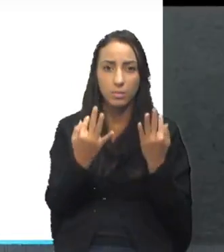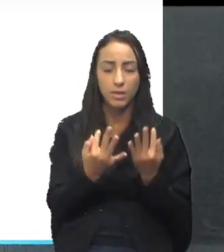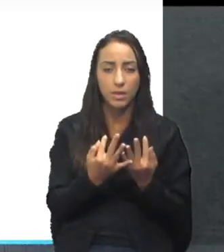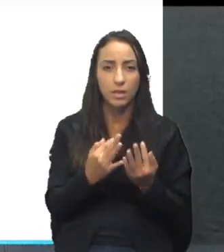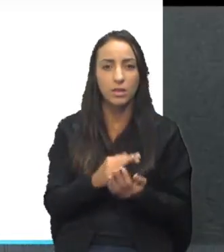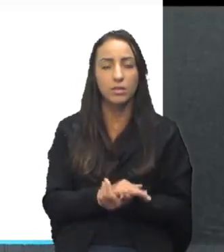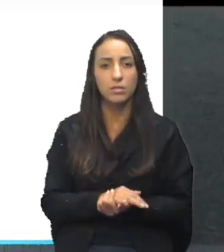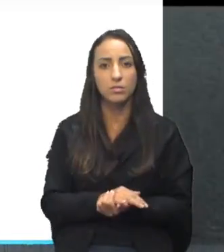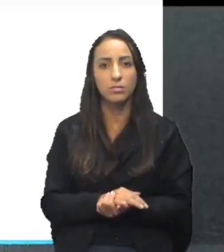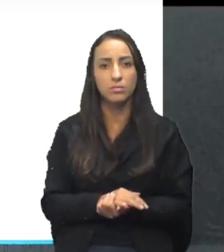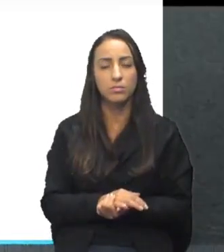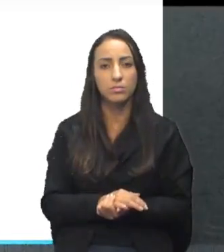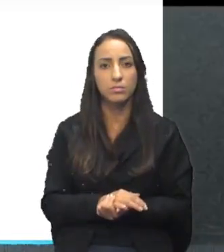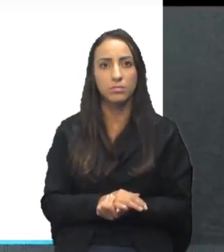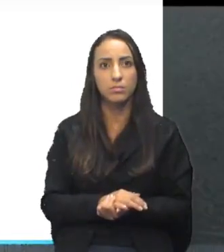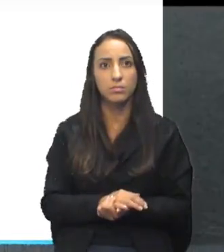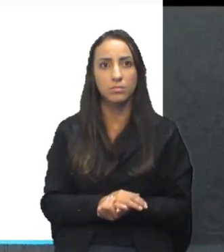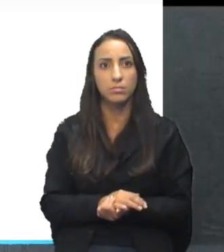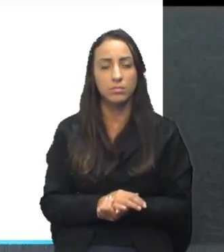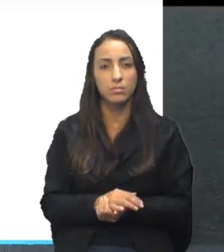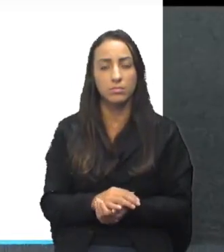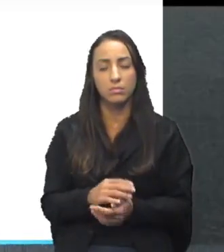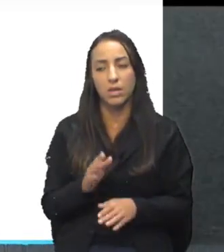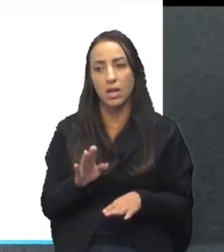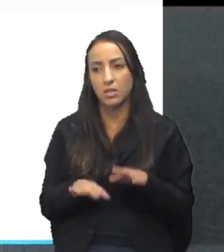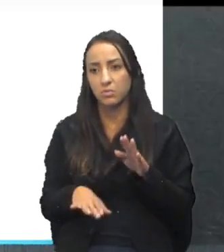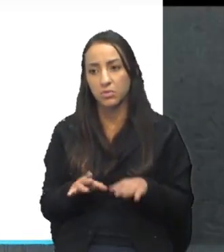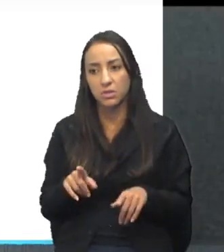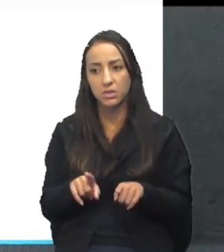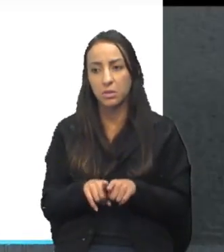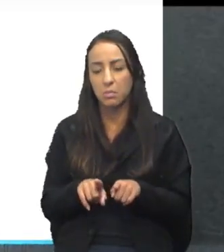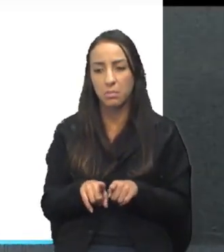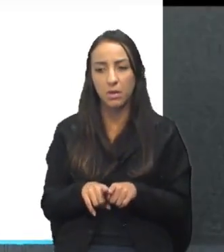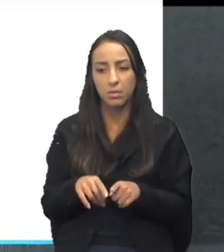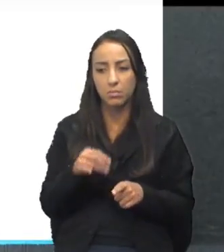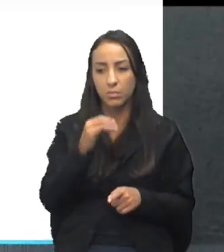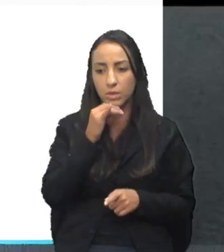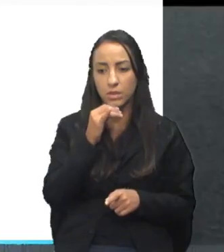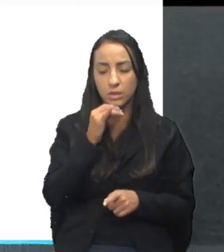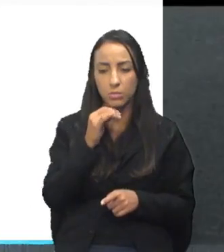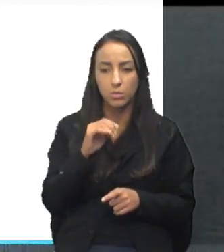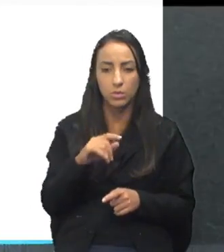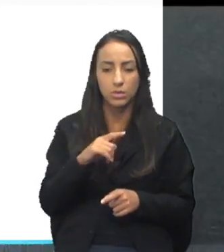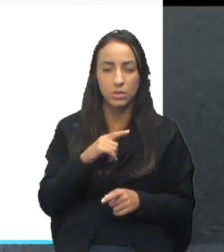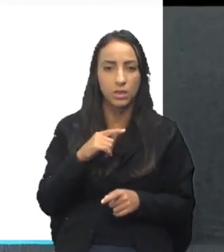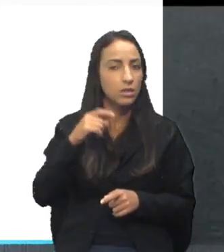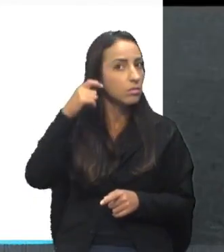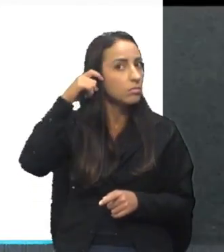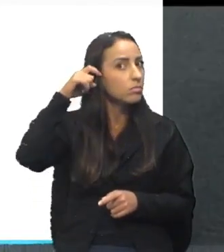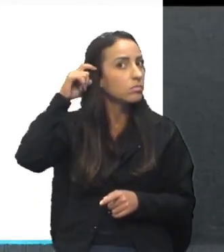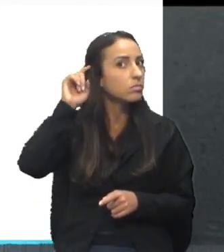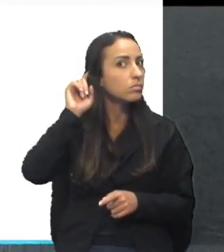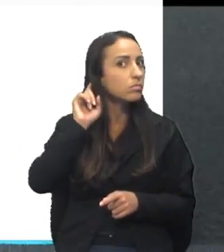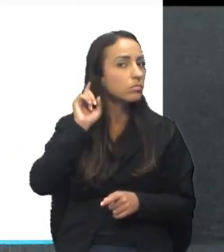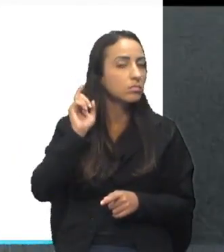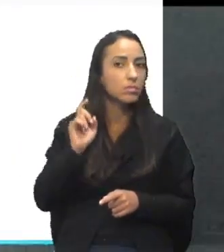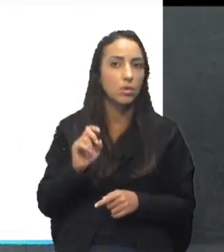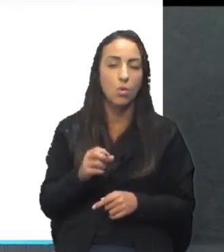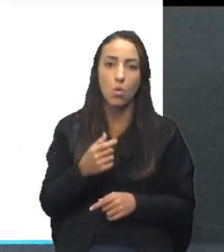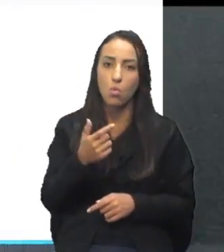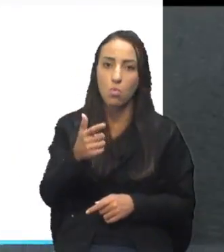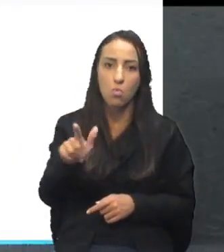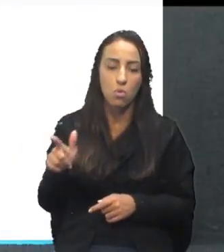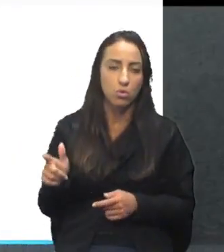familiar, como os demais anexos. Às vezes, o paciente faz uso de algum aparelho auditivo, dentre